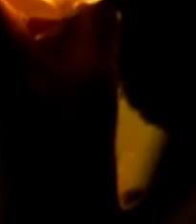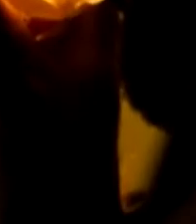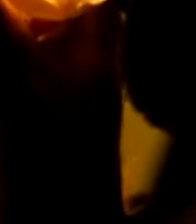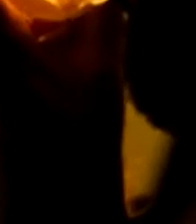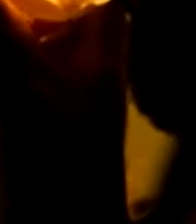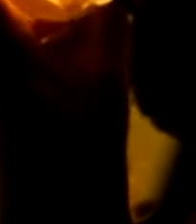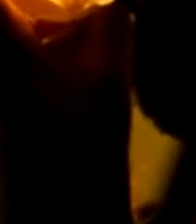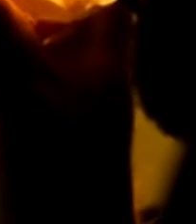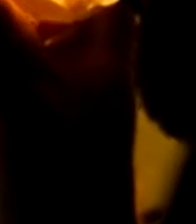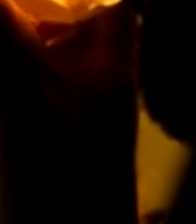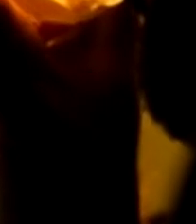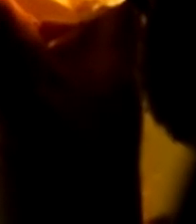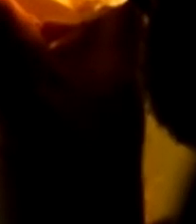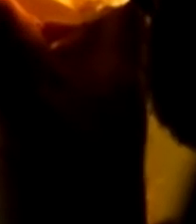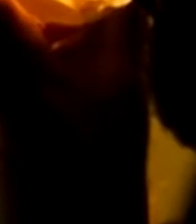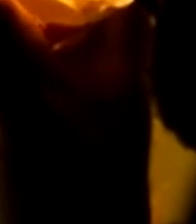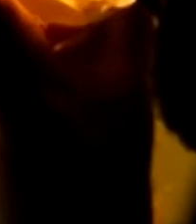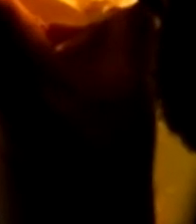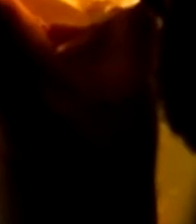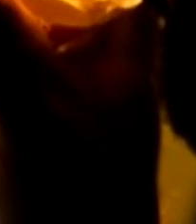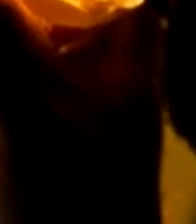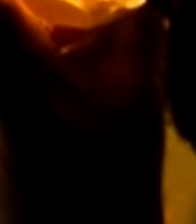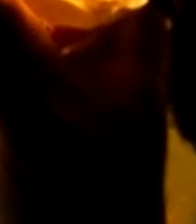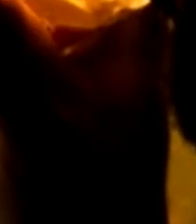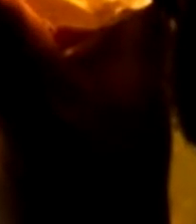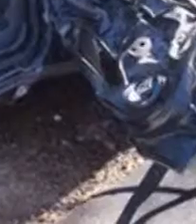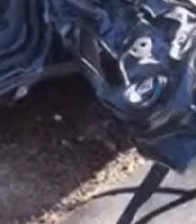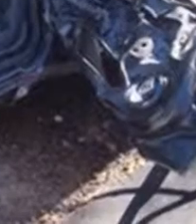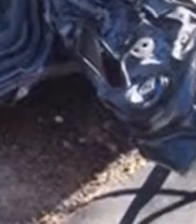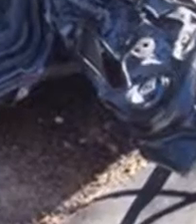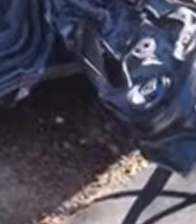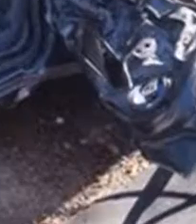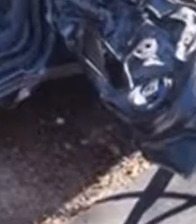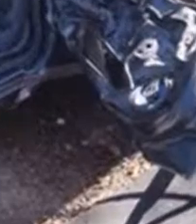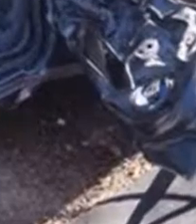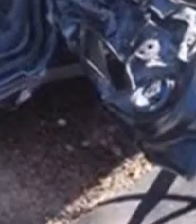E essa arma matou uma família.